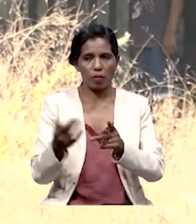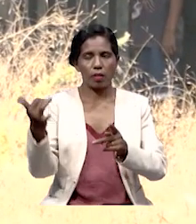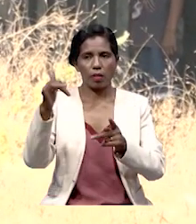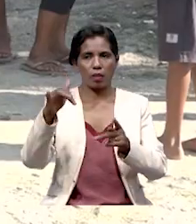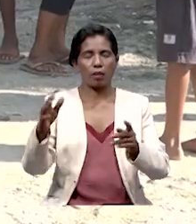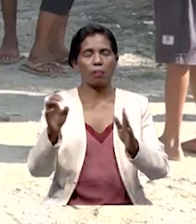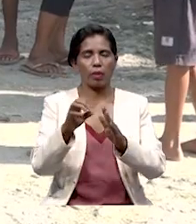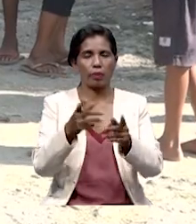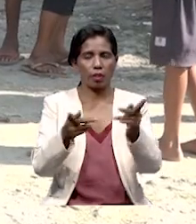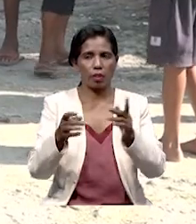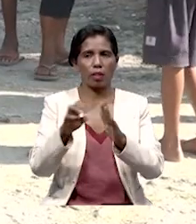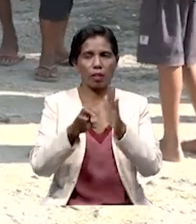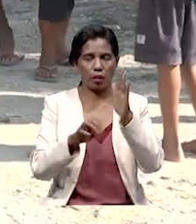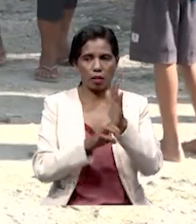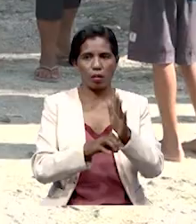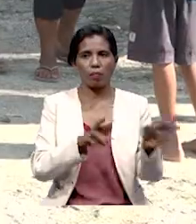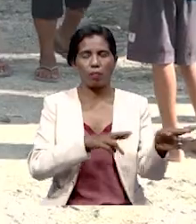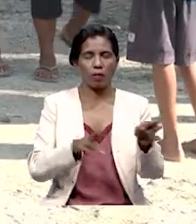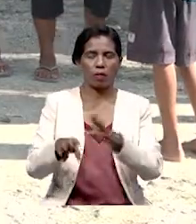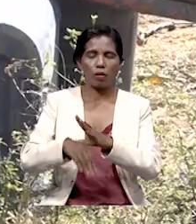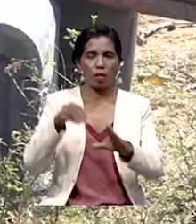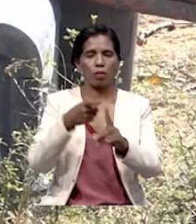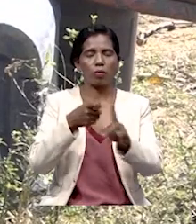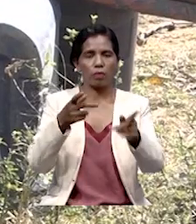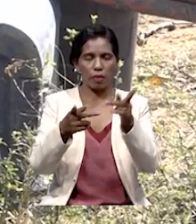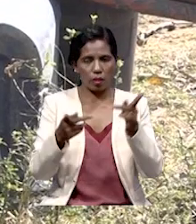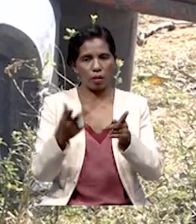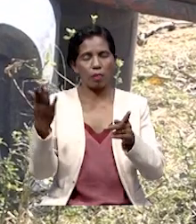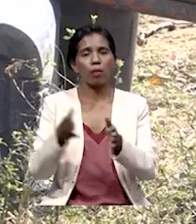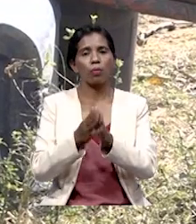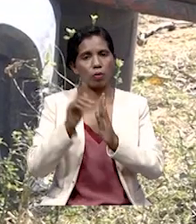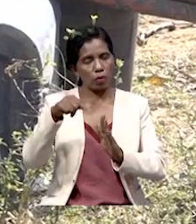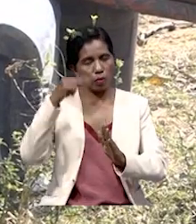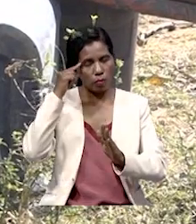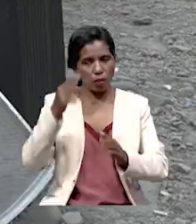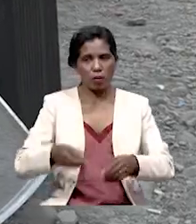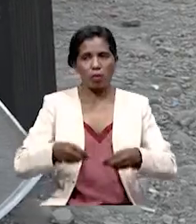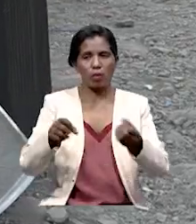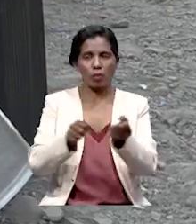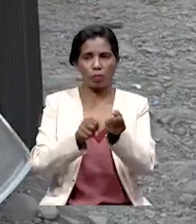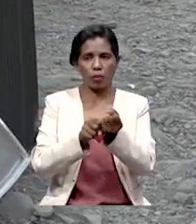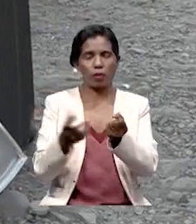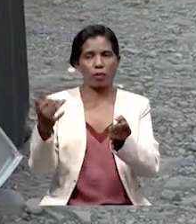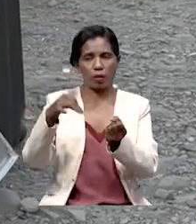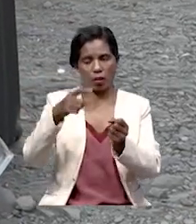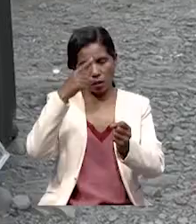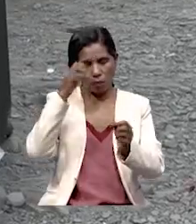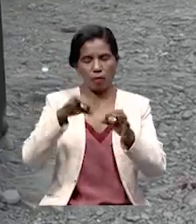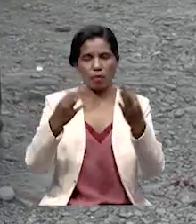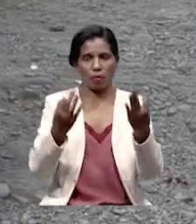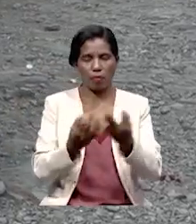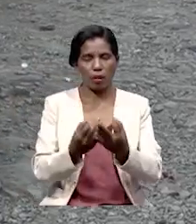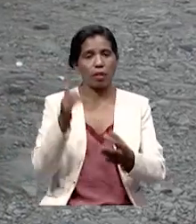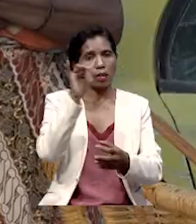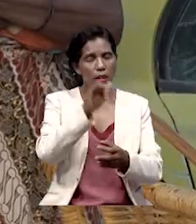barai estado. Comunidade sira pronto a tusai husi fatin refere. Mai be husu governo atu fo apoio basira. Tamba família sira nebe ocupa